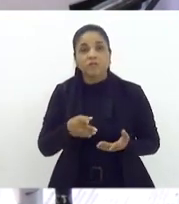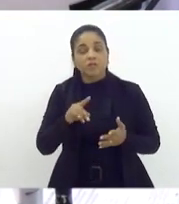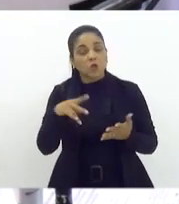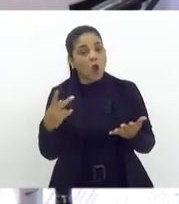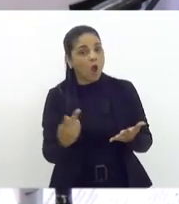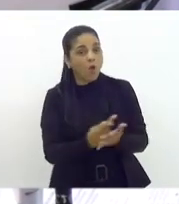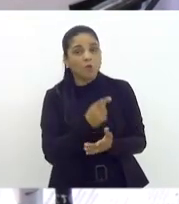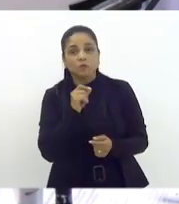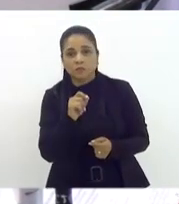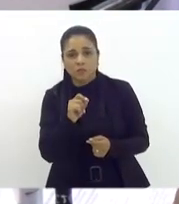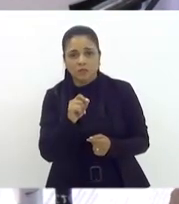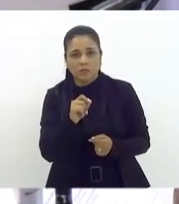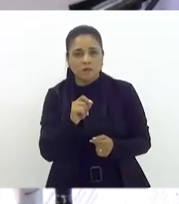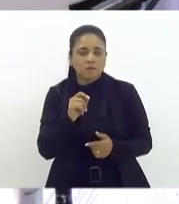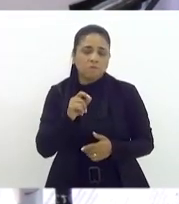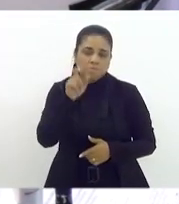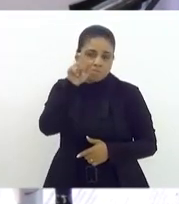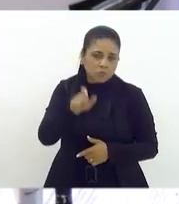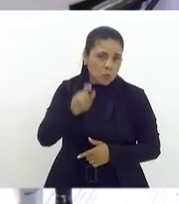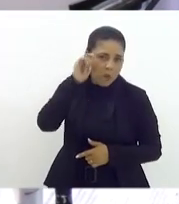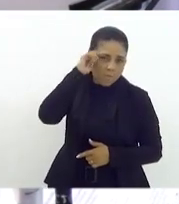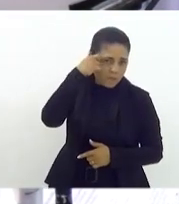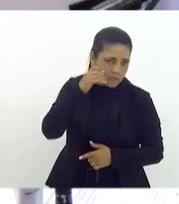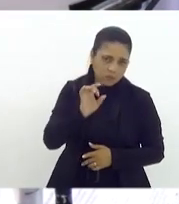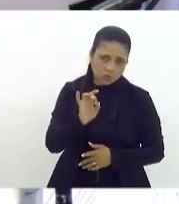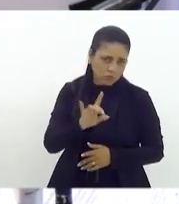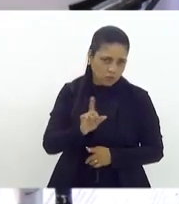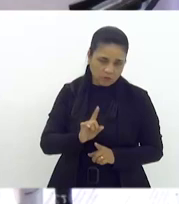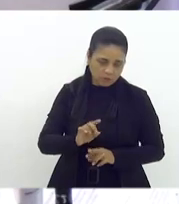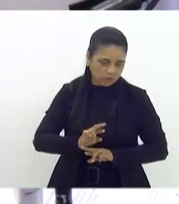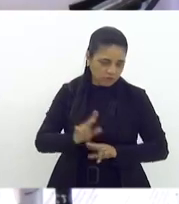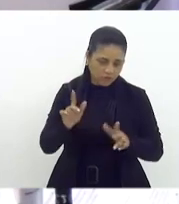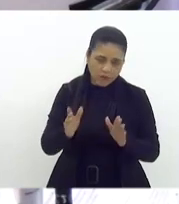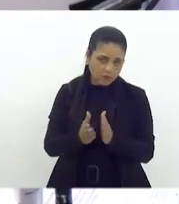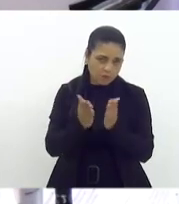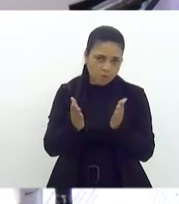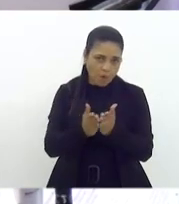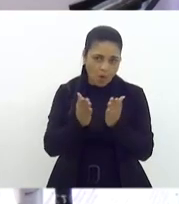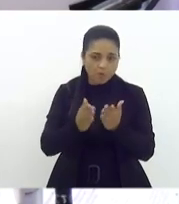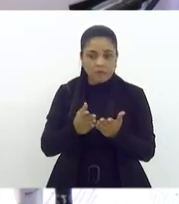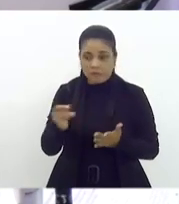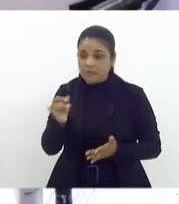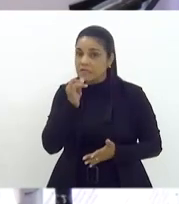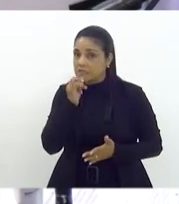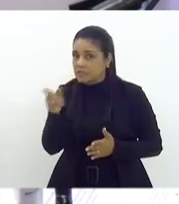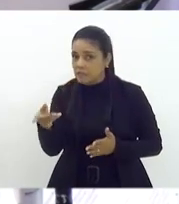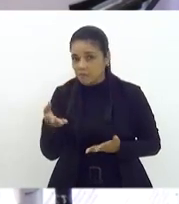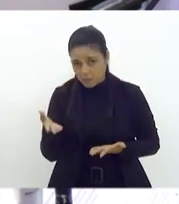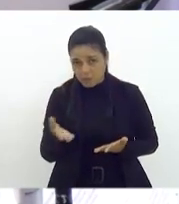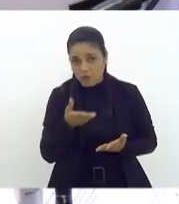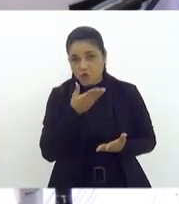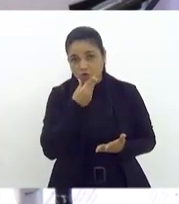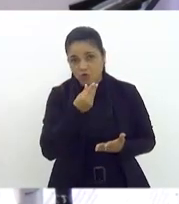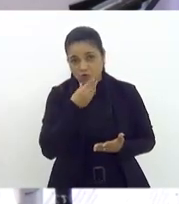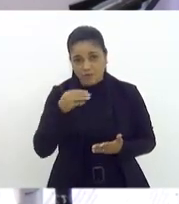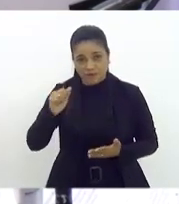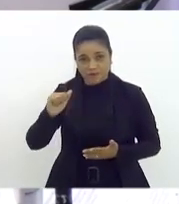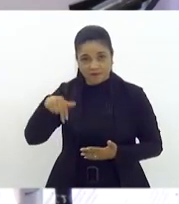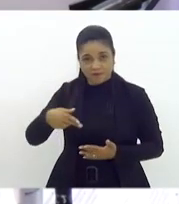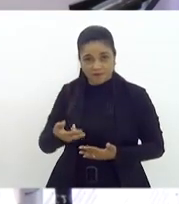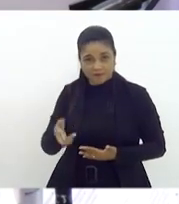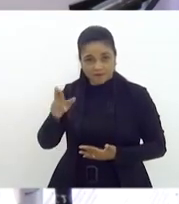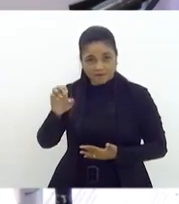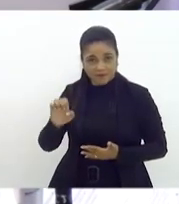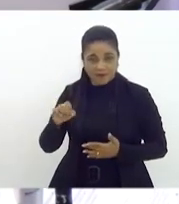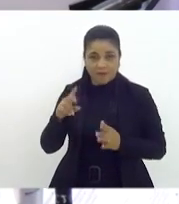só com pessoas pretas e pobres vimos o teu exemplo aí que foi preso indevidamente uma